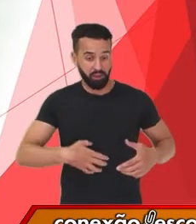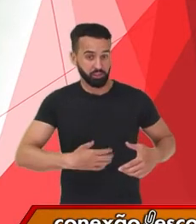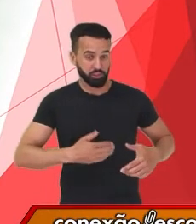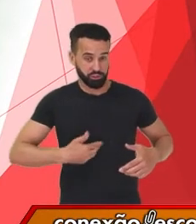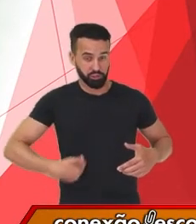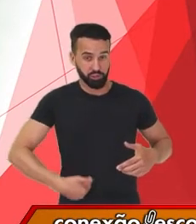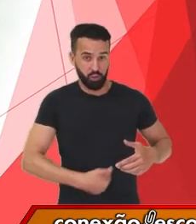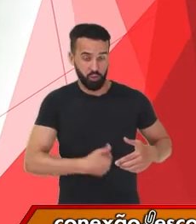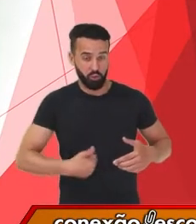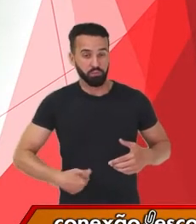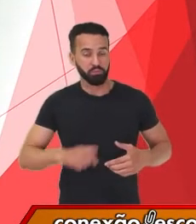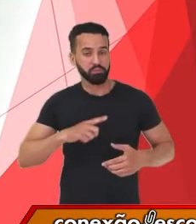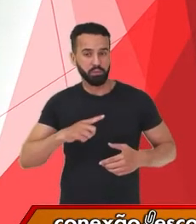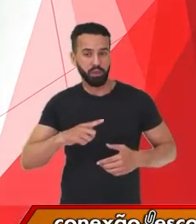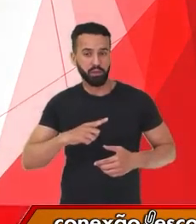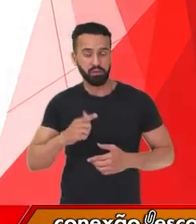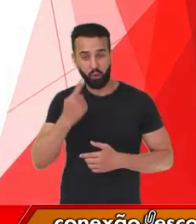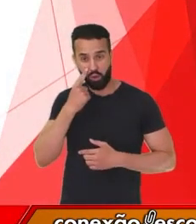chamada endométrio.